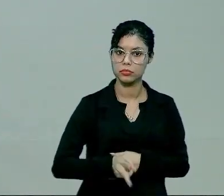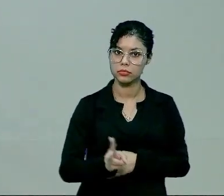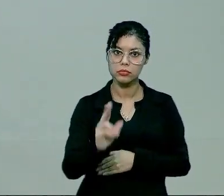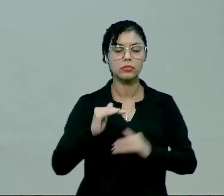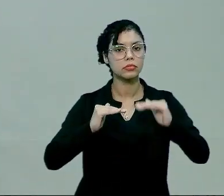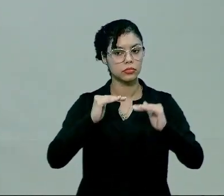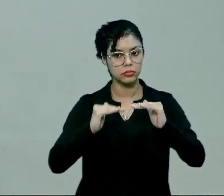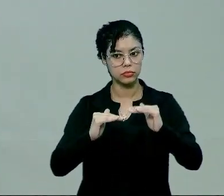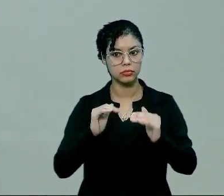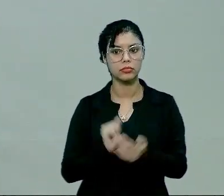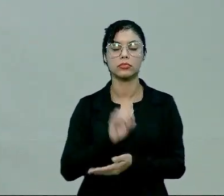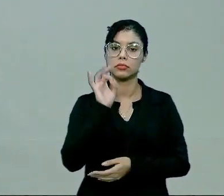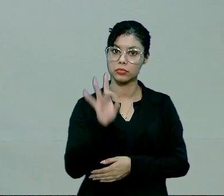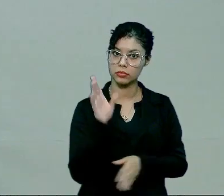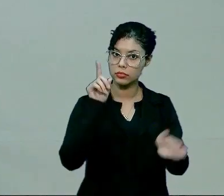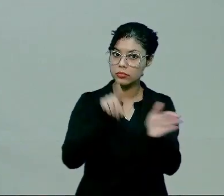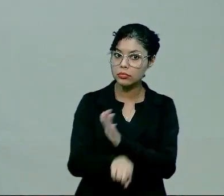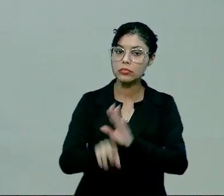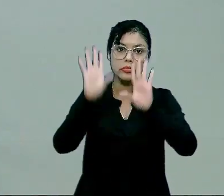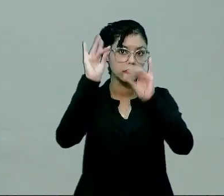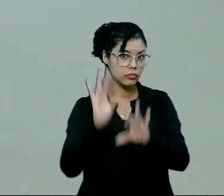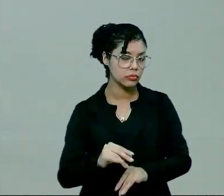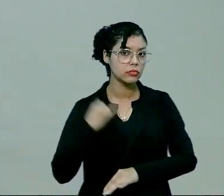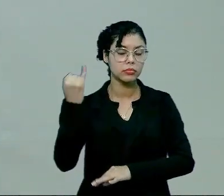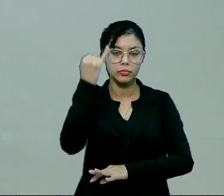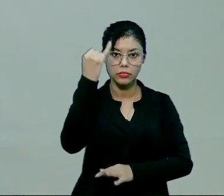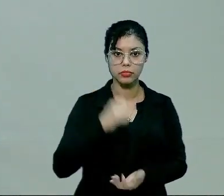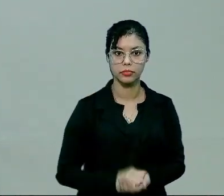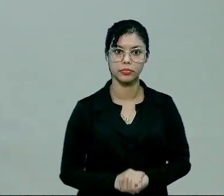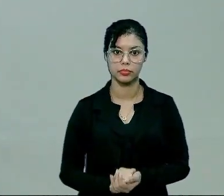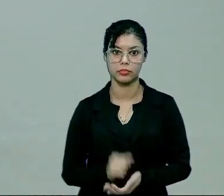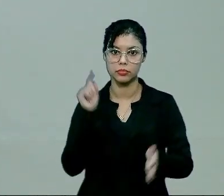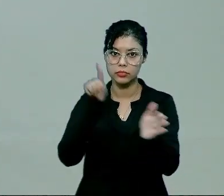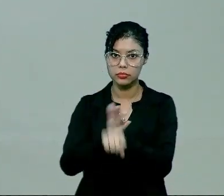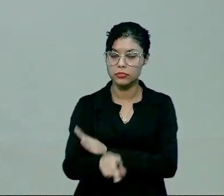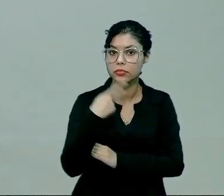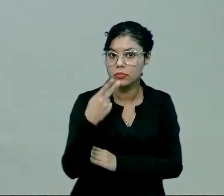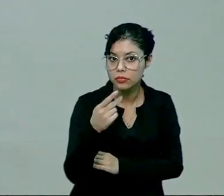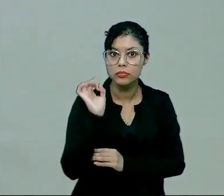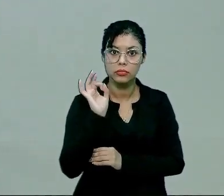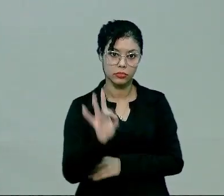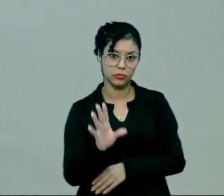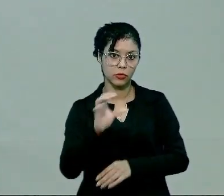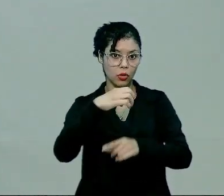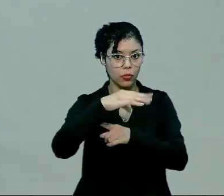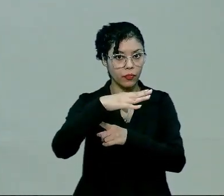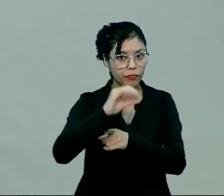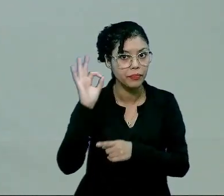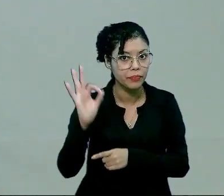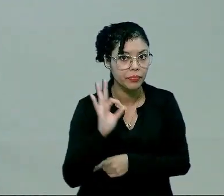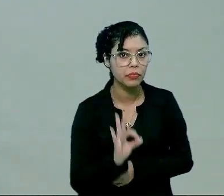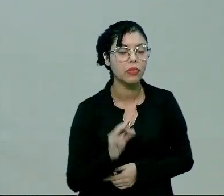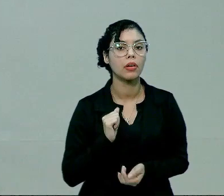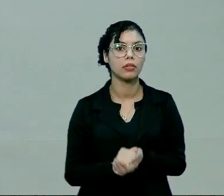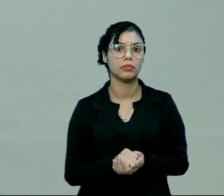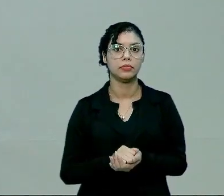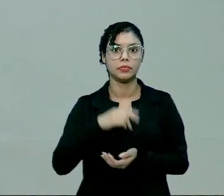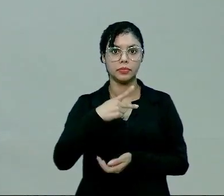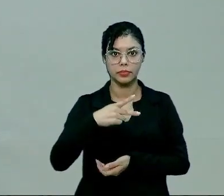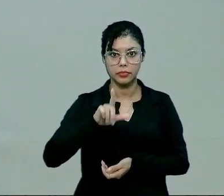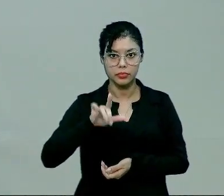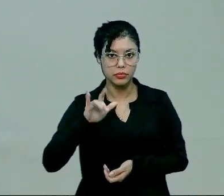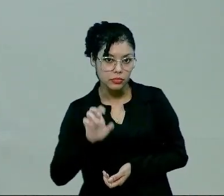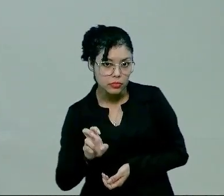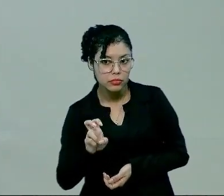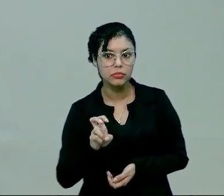constante de equilíbrio. Só que nessa questão tem um detalhe extremamente importante. A questão está dizendo que apenas 90% do